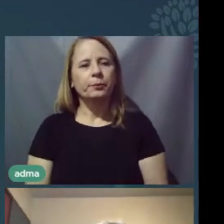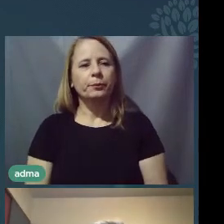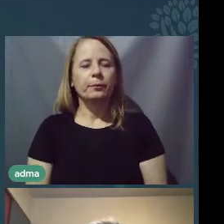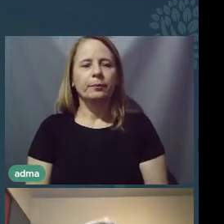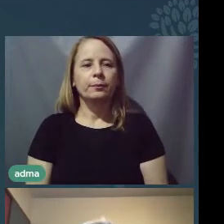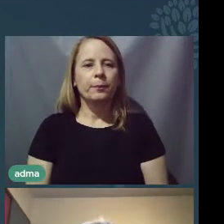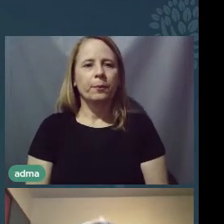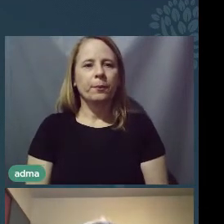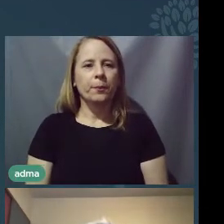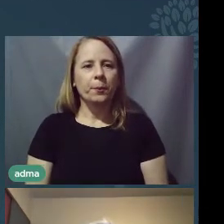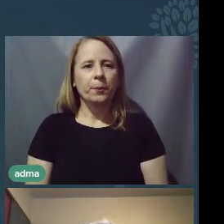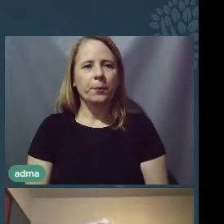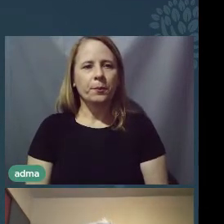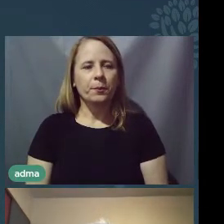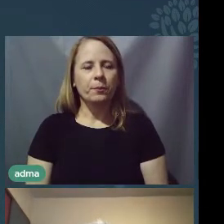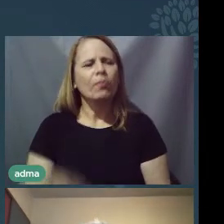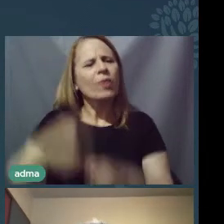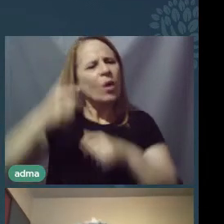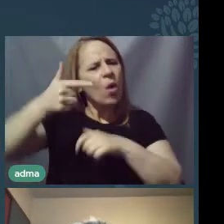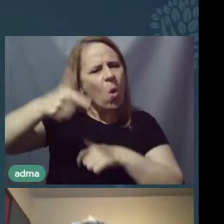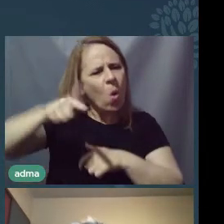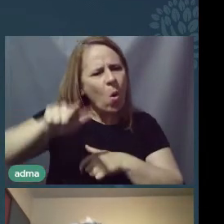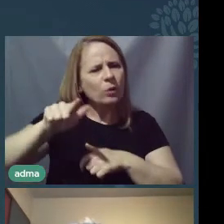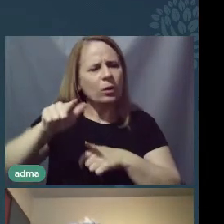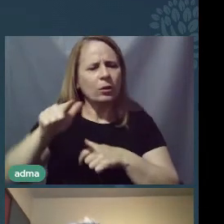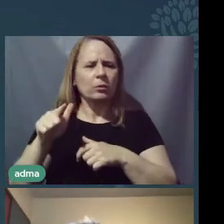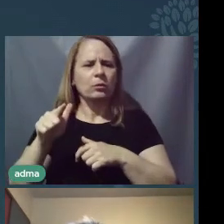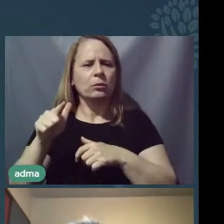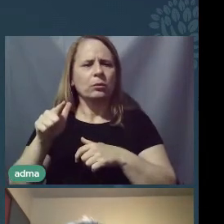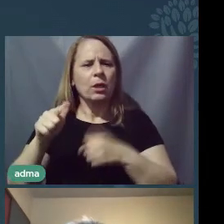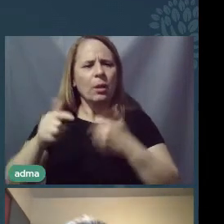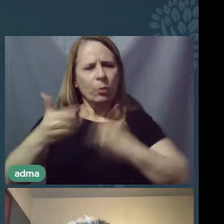Outros fatores, além da adesão ao tratamento,